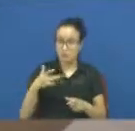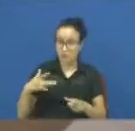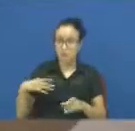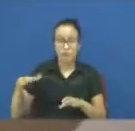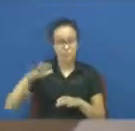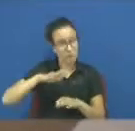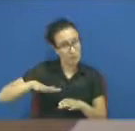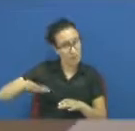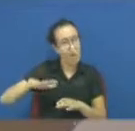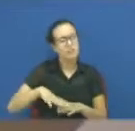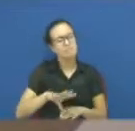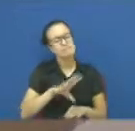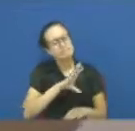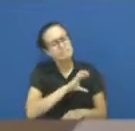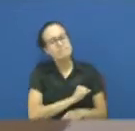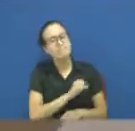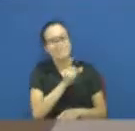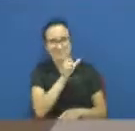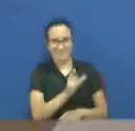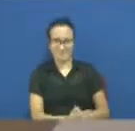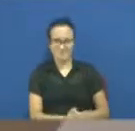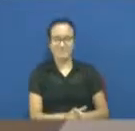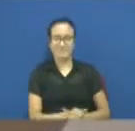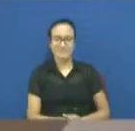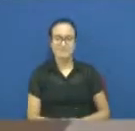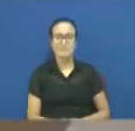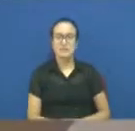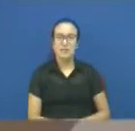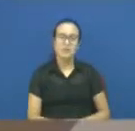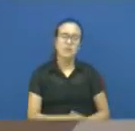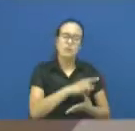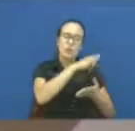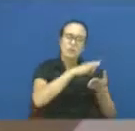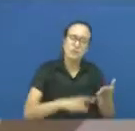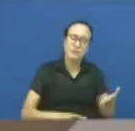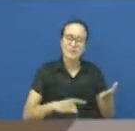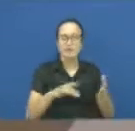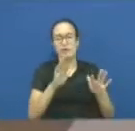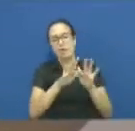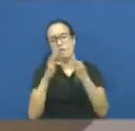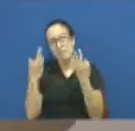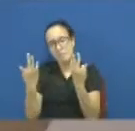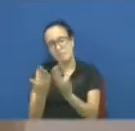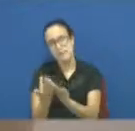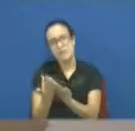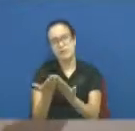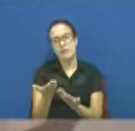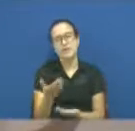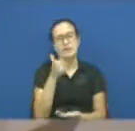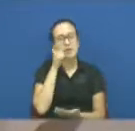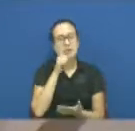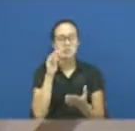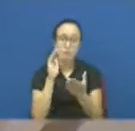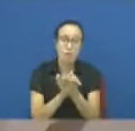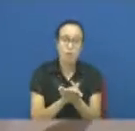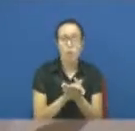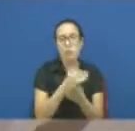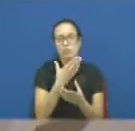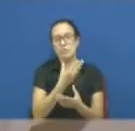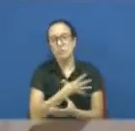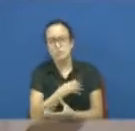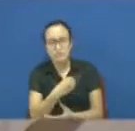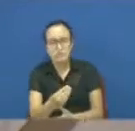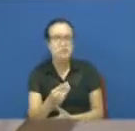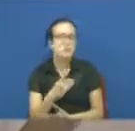saúde. Então essa moção, a família, né, deixou filhos, esposa,